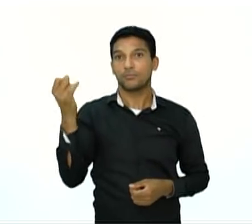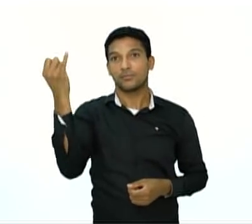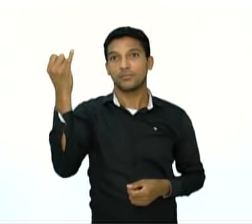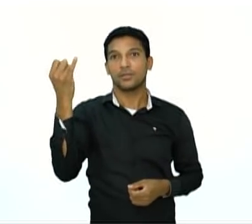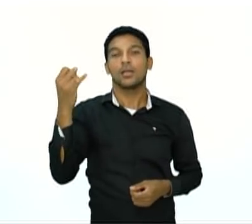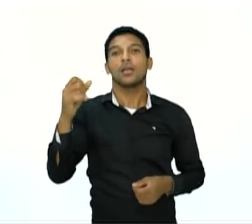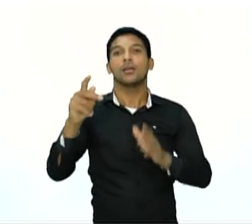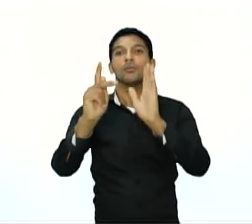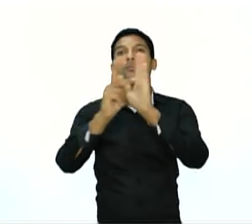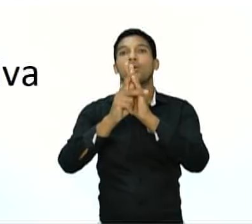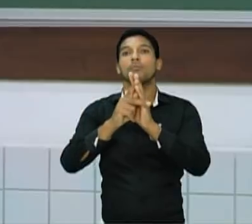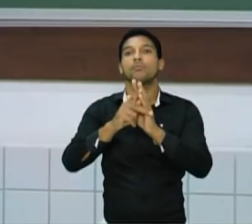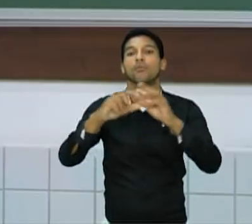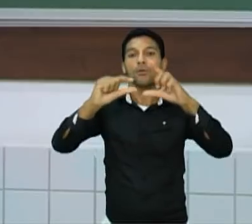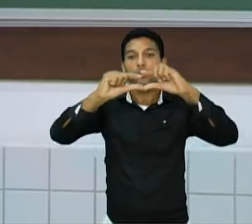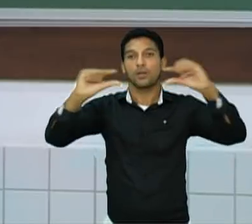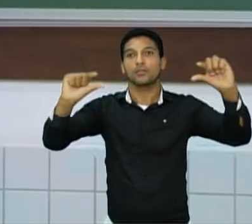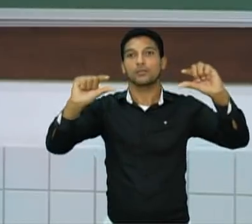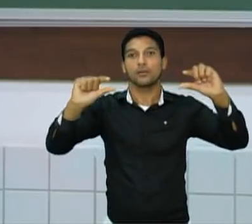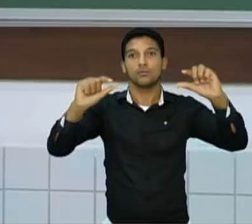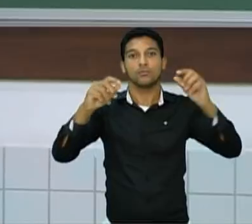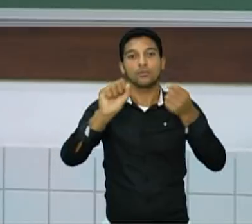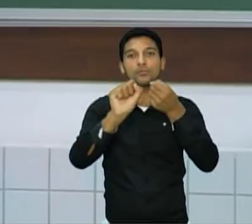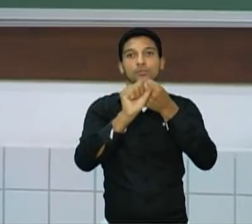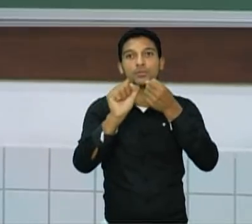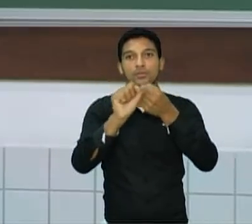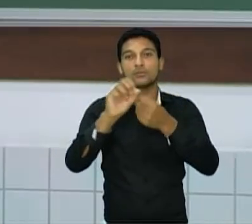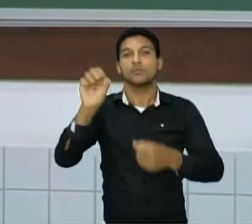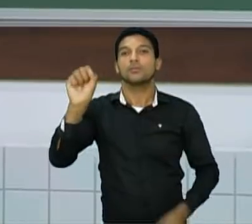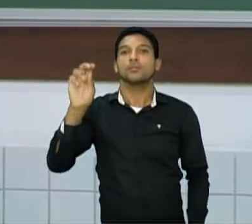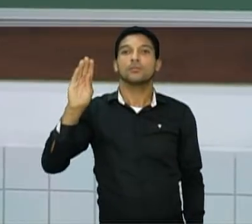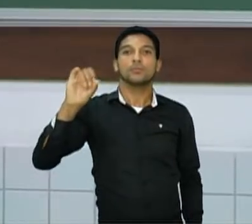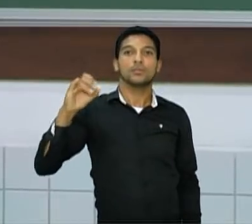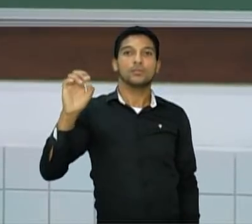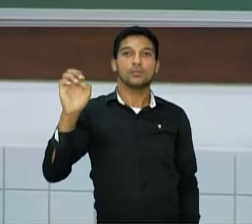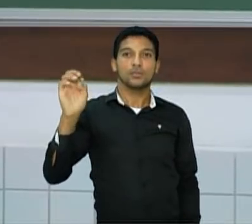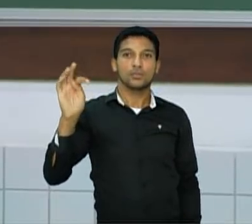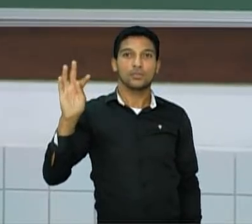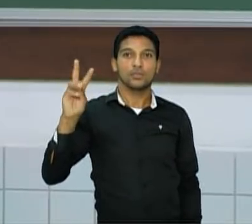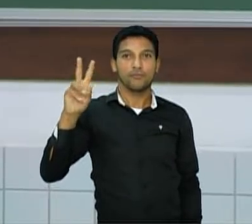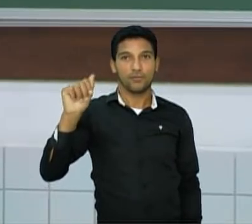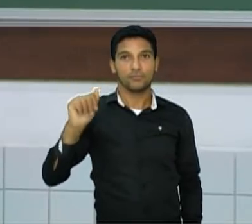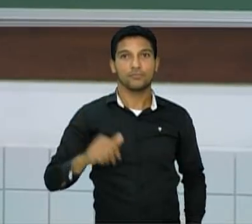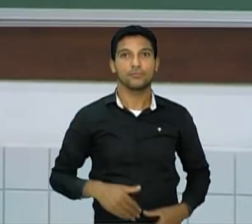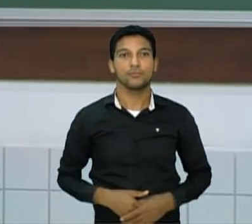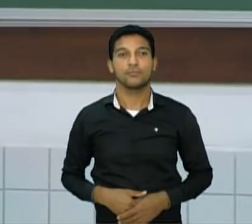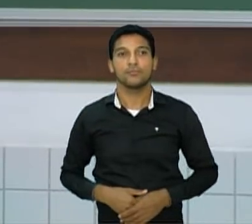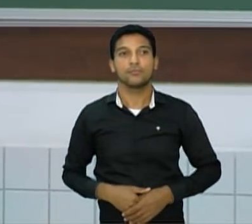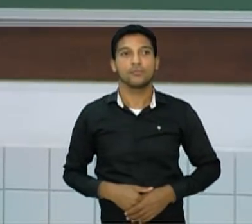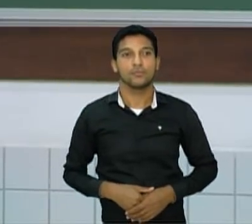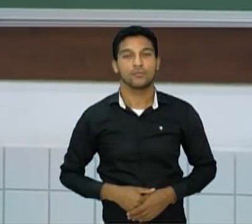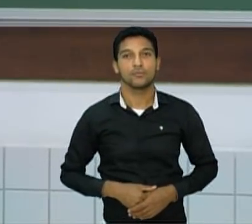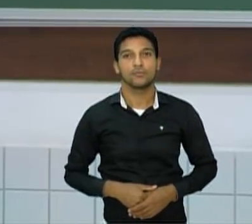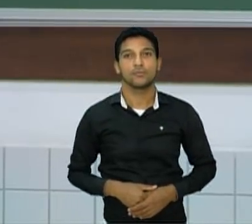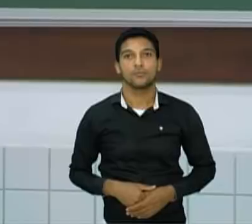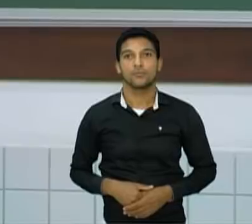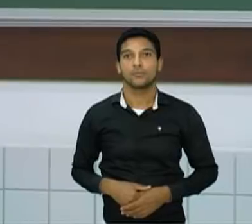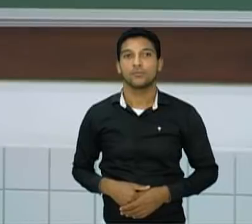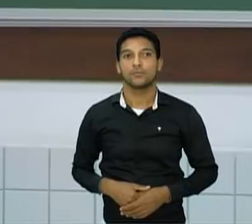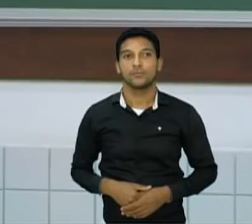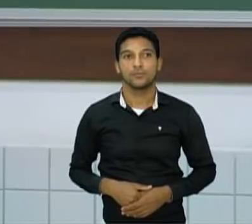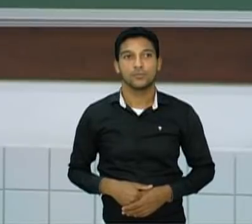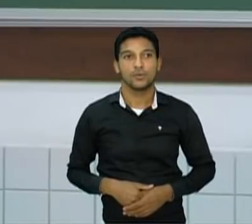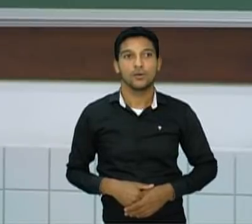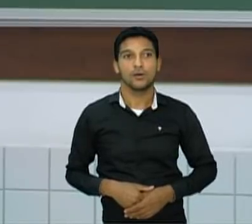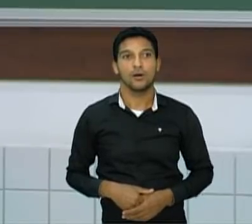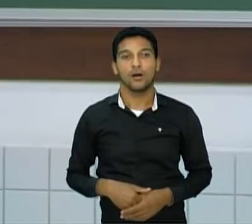oração subordinada, substantiva, subjetiva. Ok? Vamos analisar, então. É importante a verificação